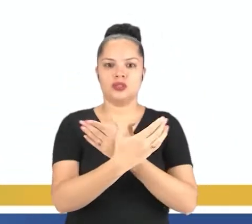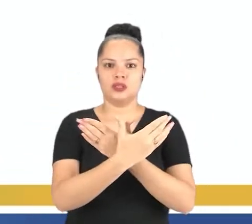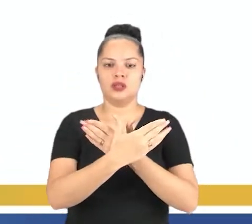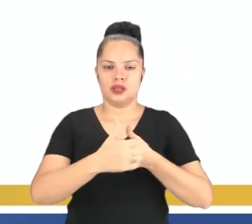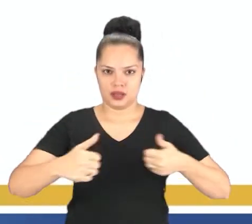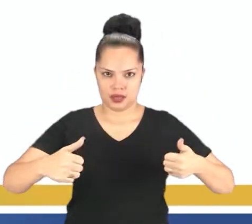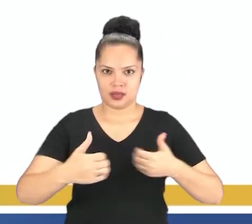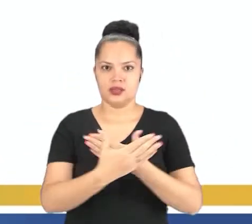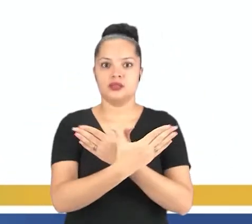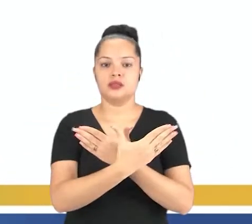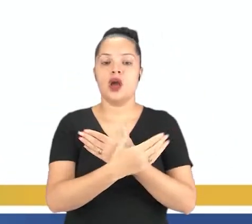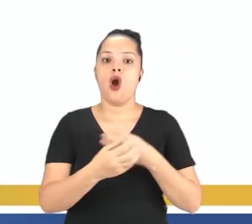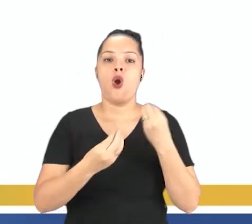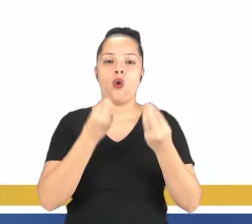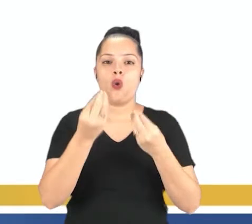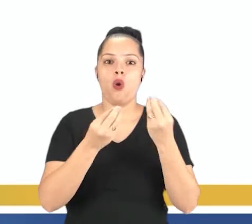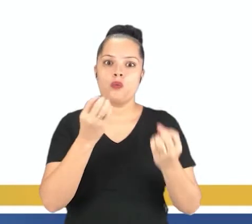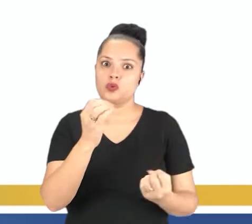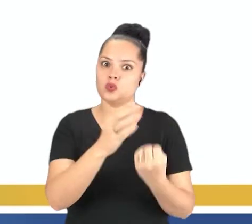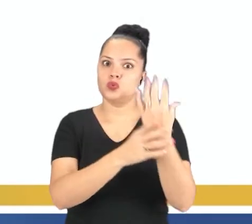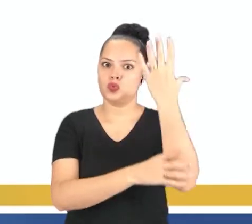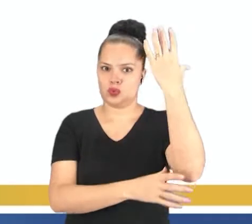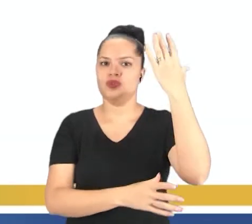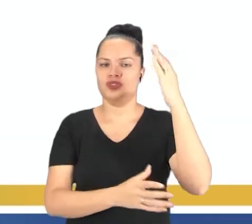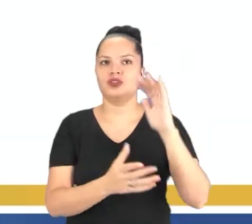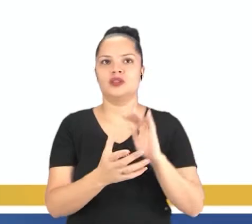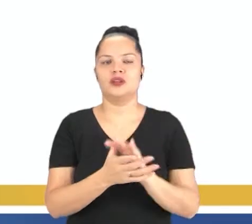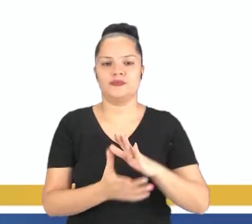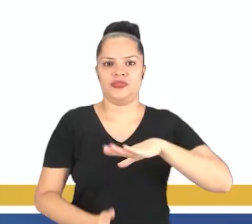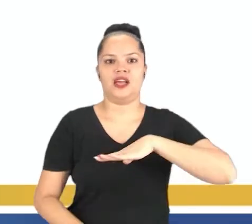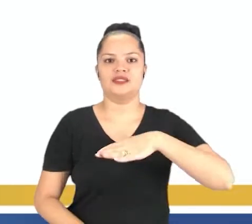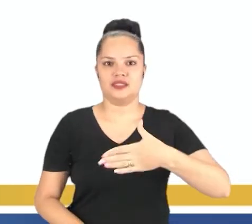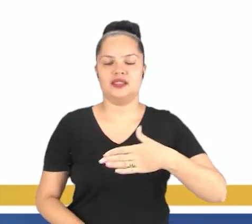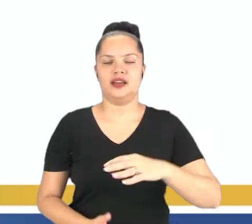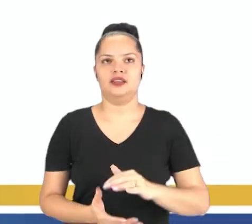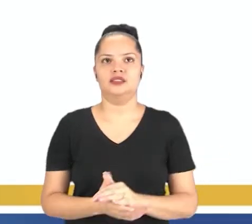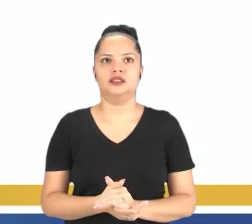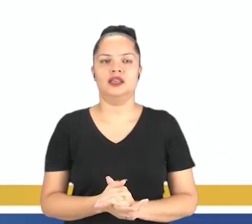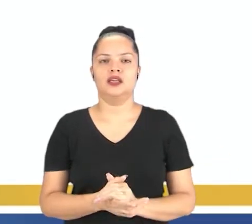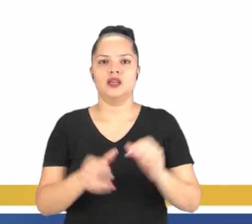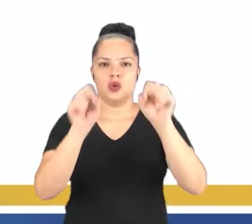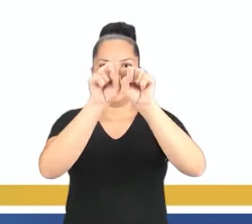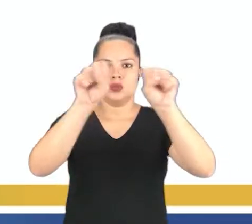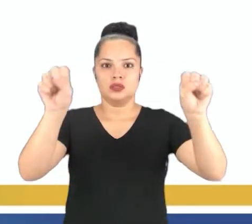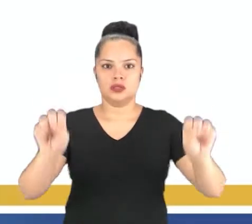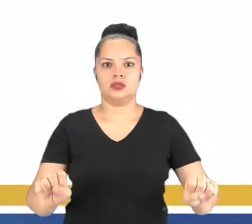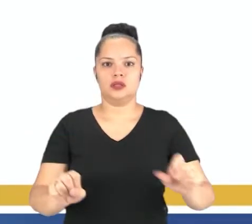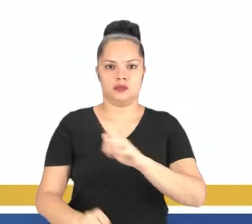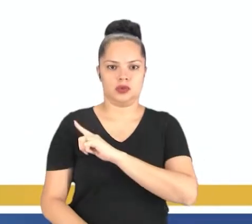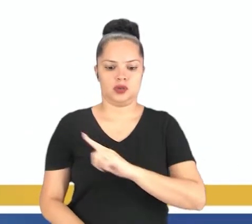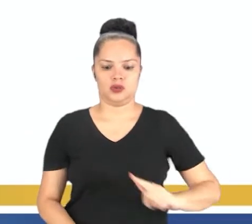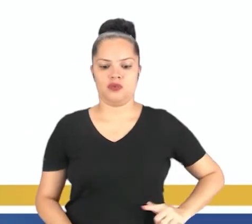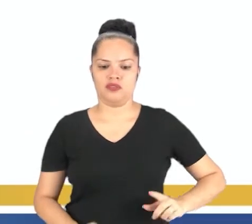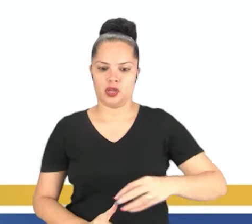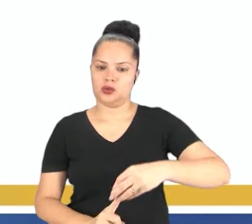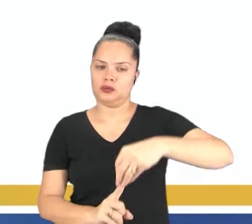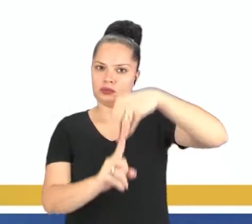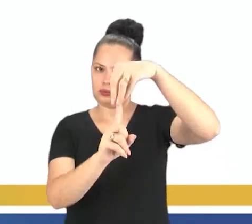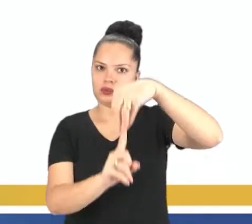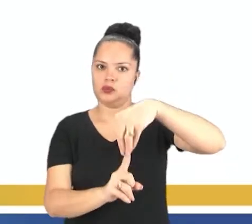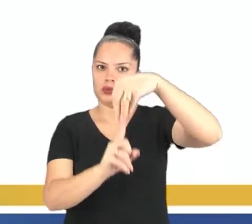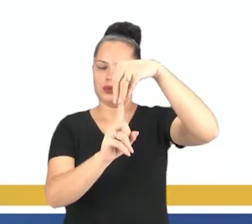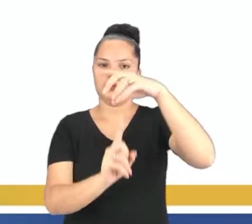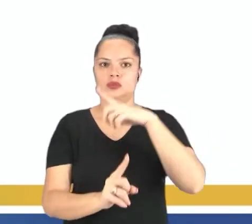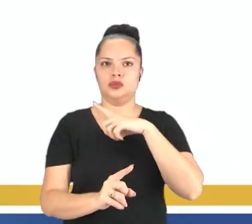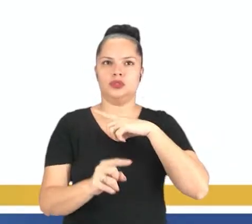onde deveria fundar que nos plantar pessoal incitou agora a pouco aí o sistema de governo era Centralizado tá e